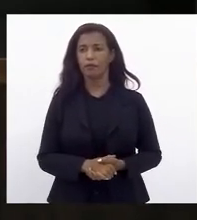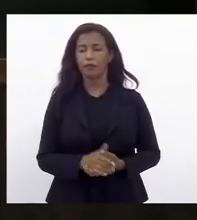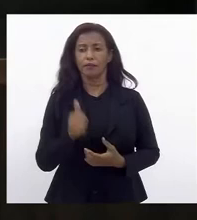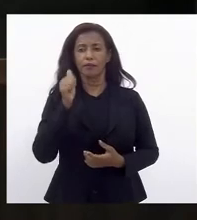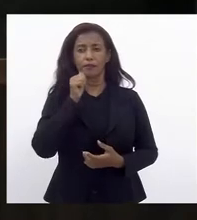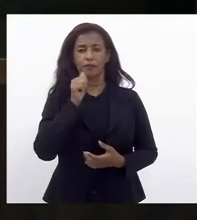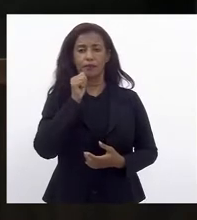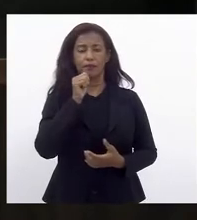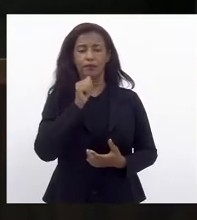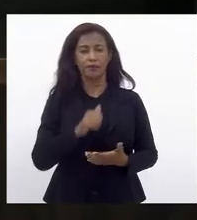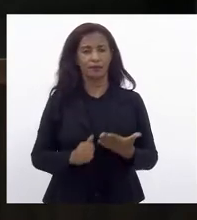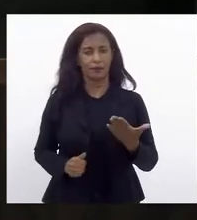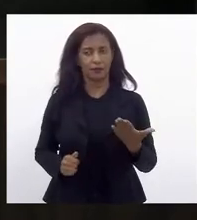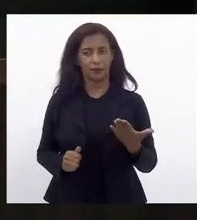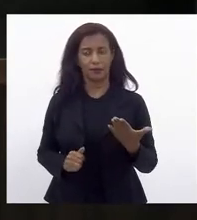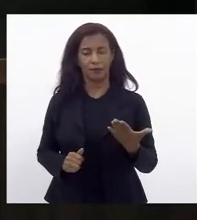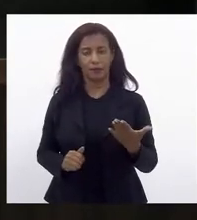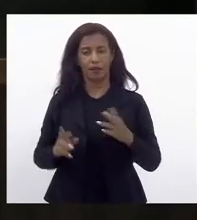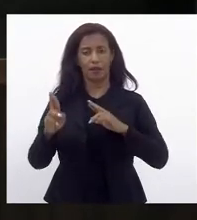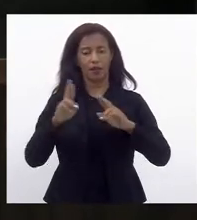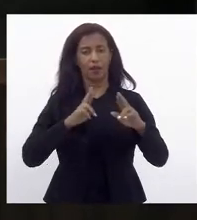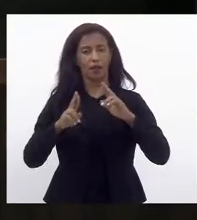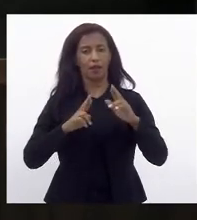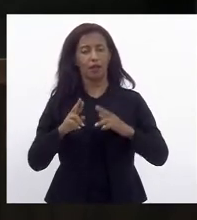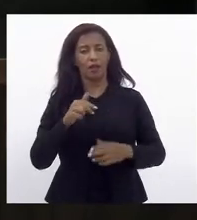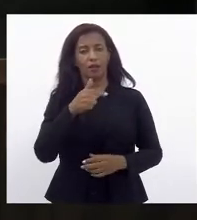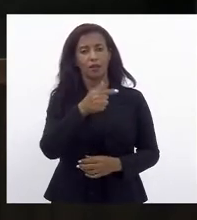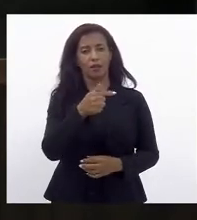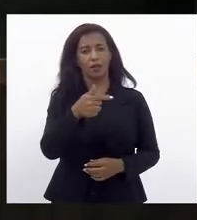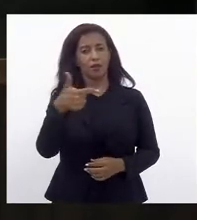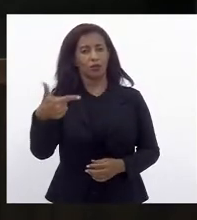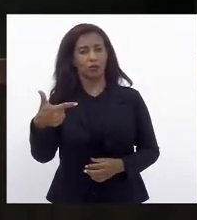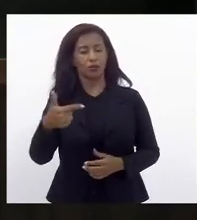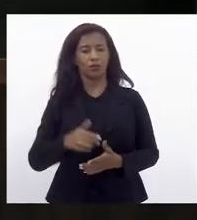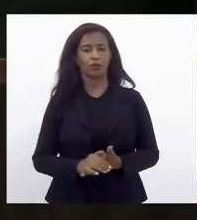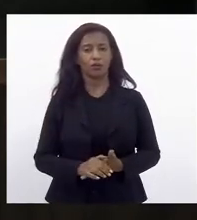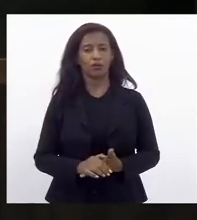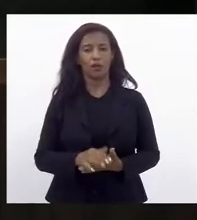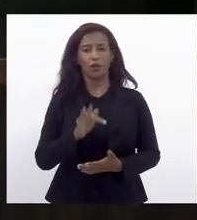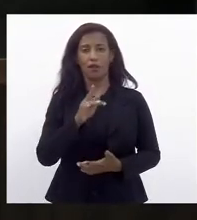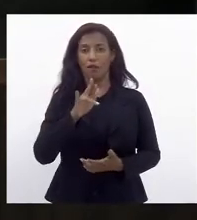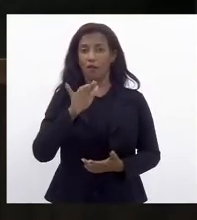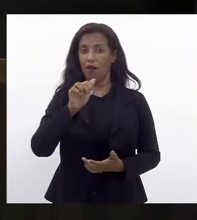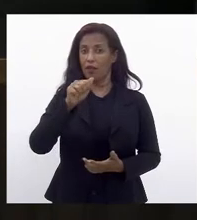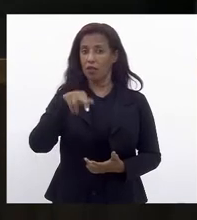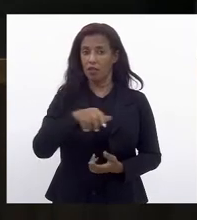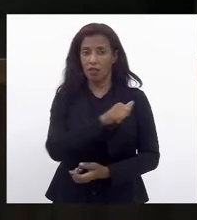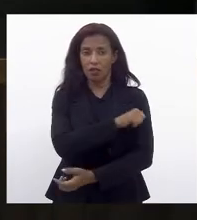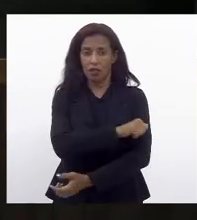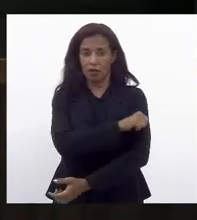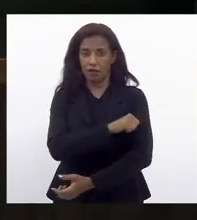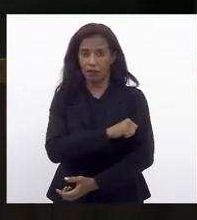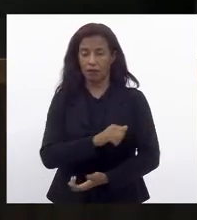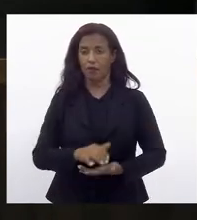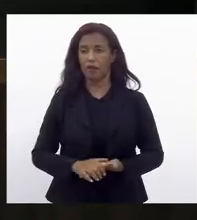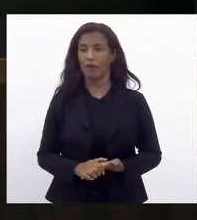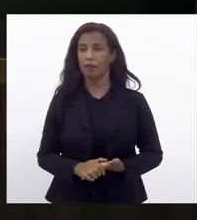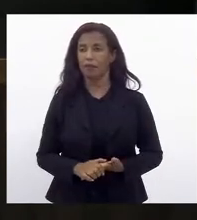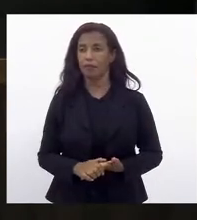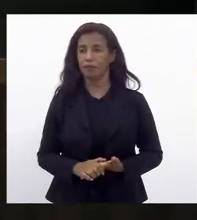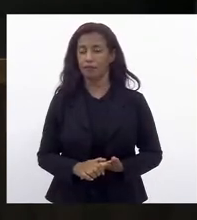meninas superpoderosas, em relação ao projeto de resolução 772, da deputada Franciane Mota, enfermeira Rejane,